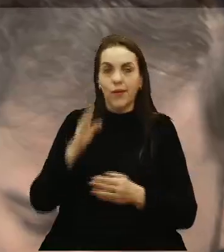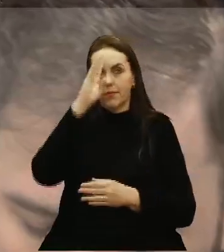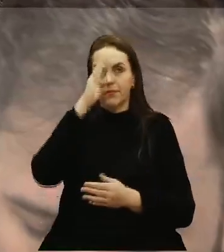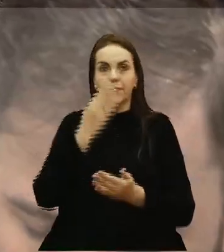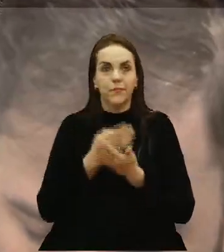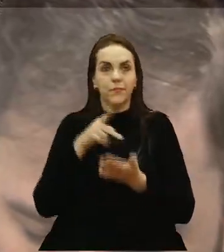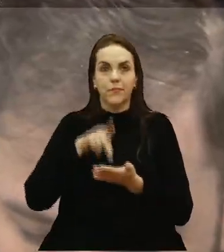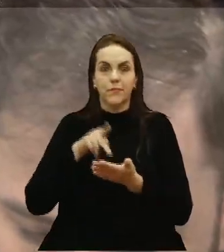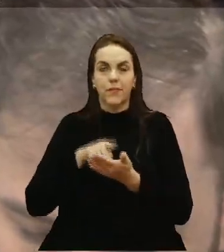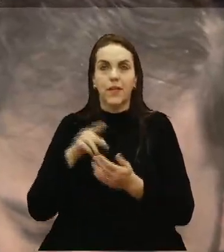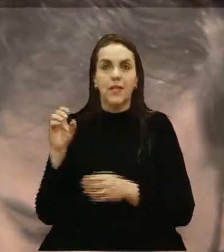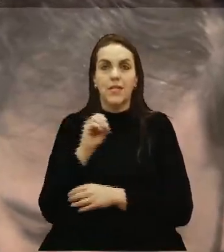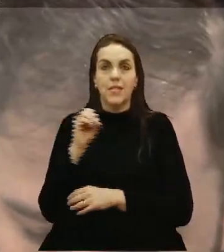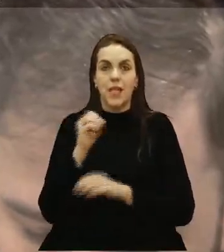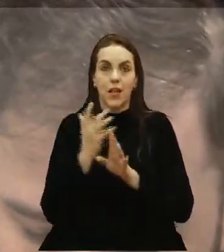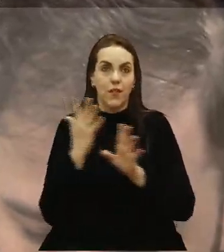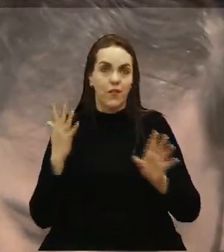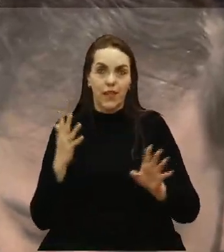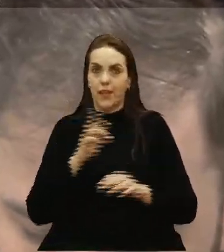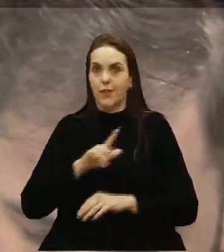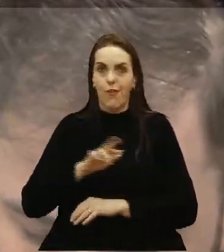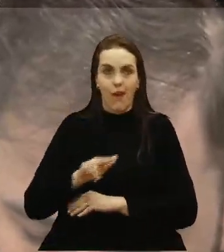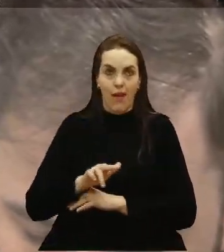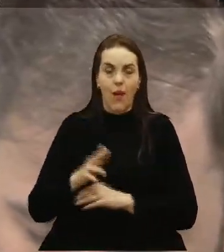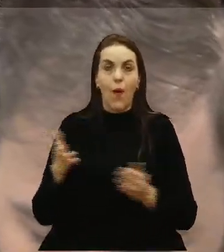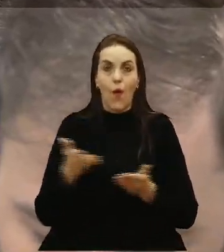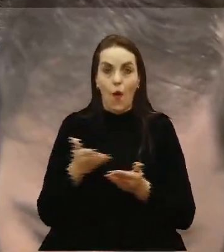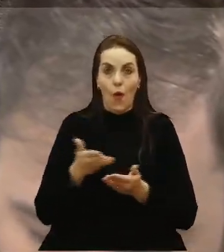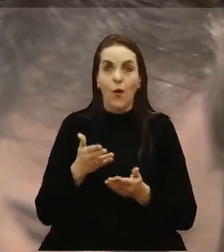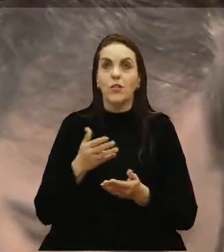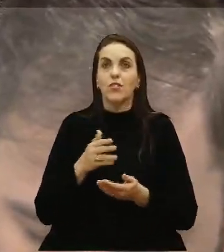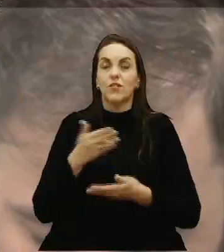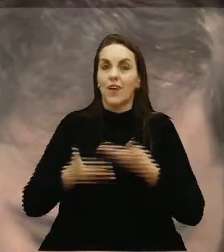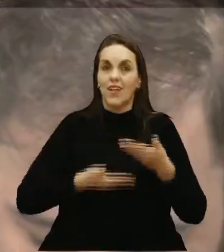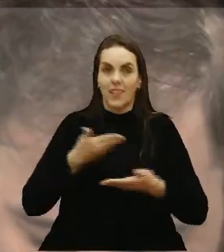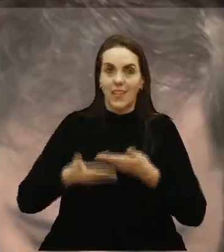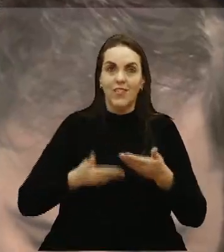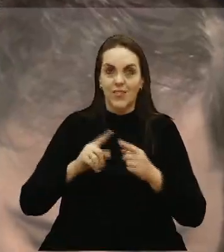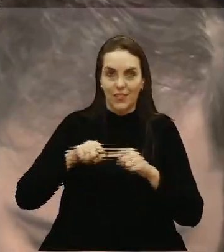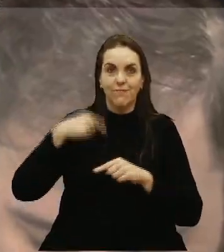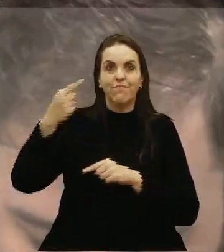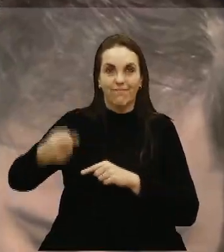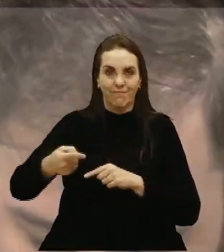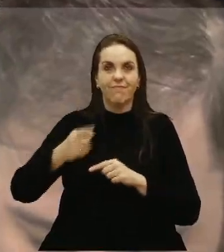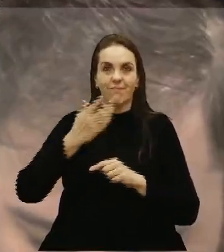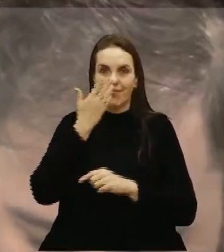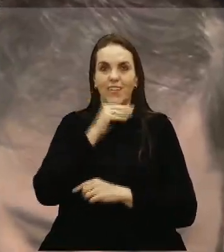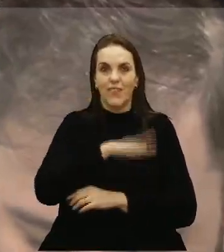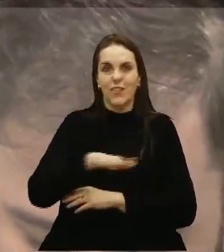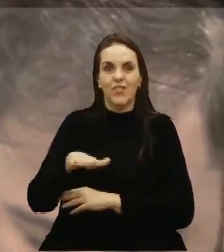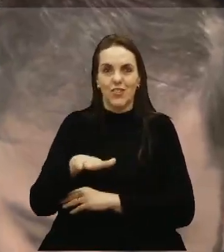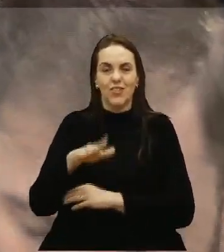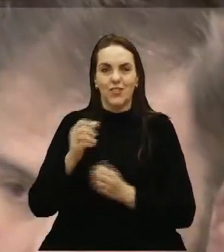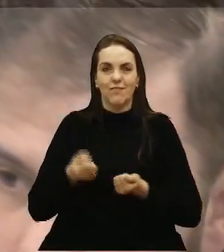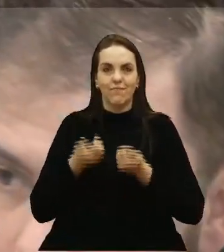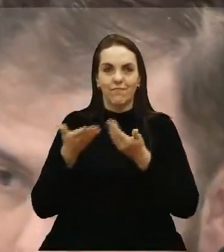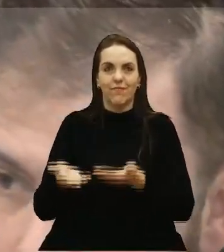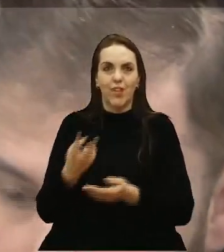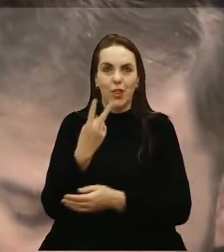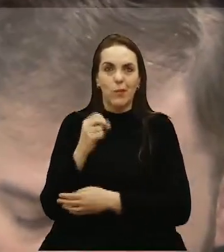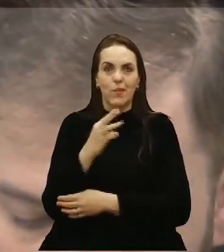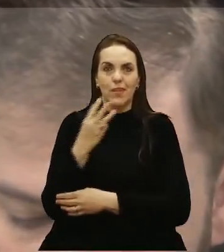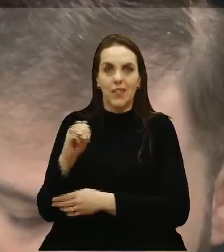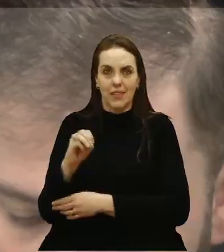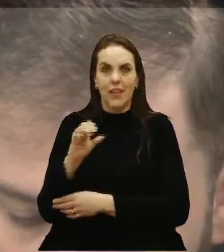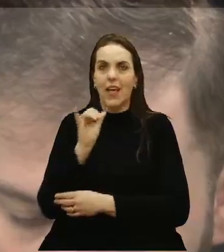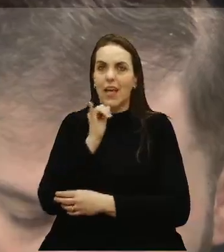zera a fila, porque quem hoje está na fila não vai ser atendido pela educação infantil lá, que vai ser entregue em 2030. Então,